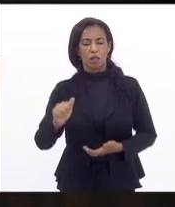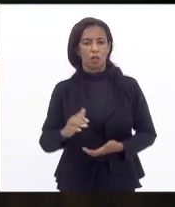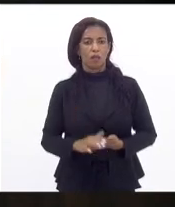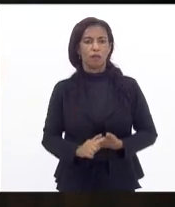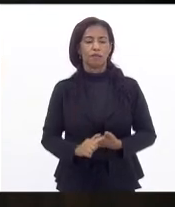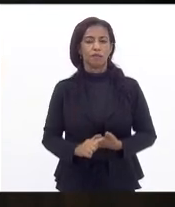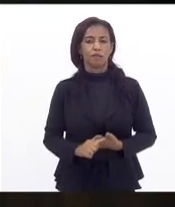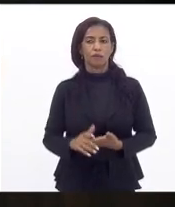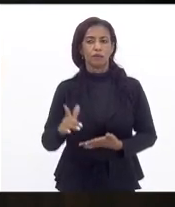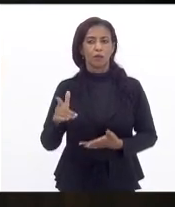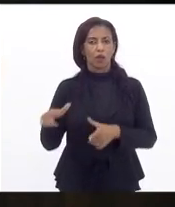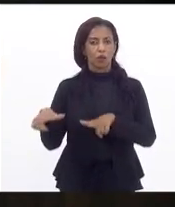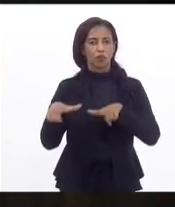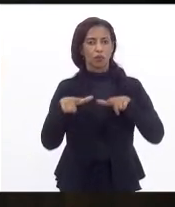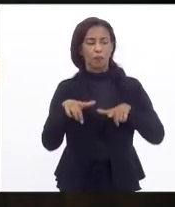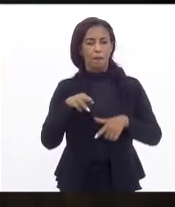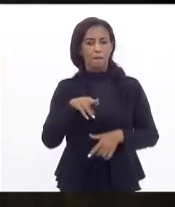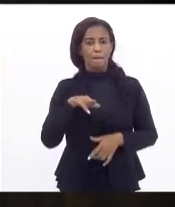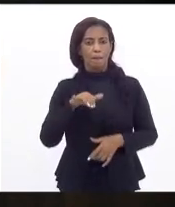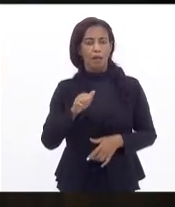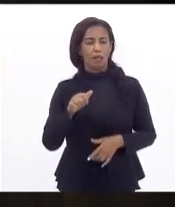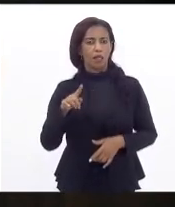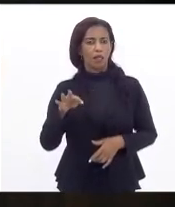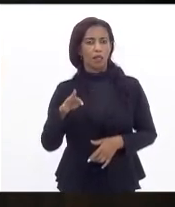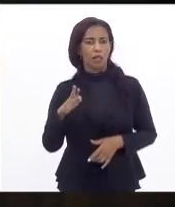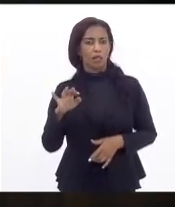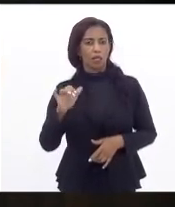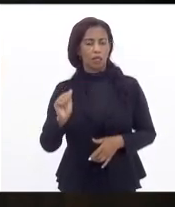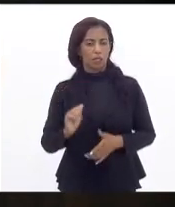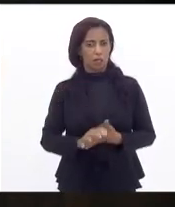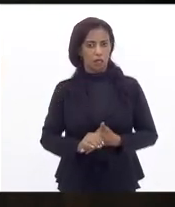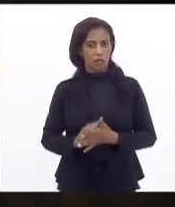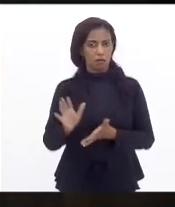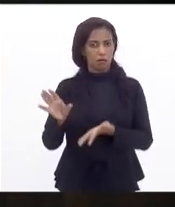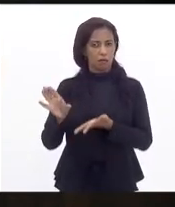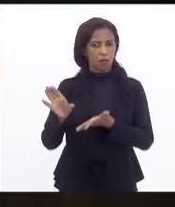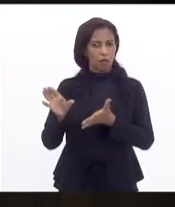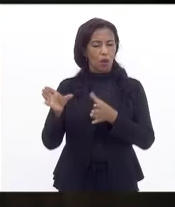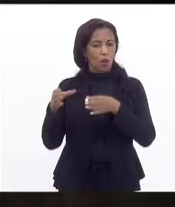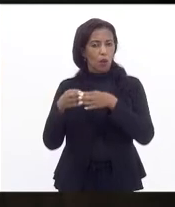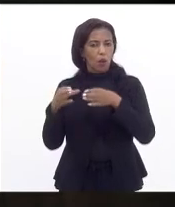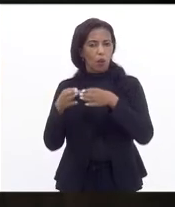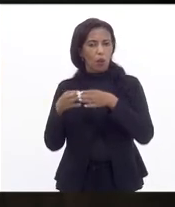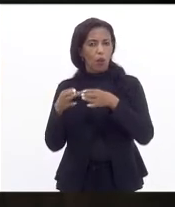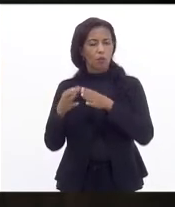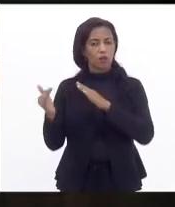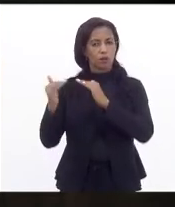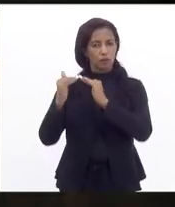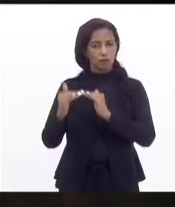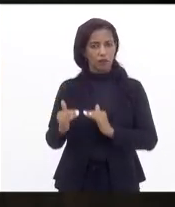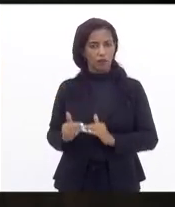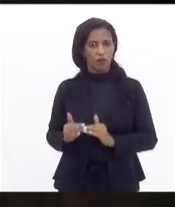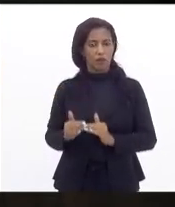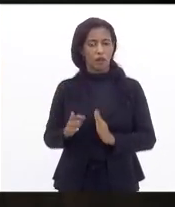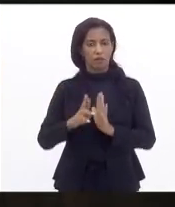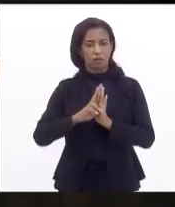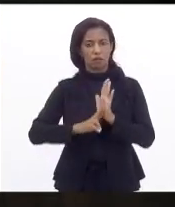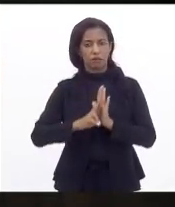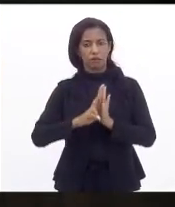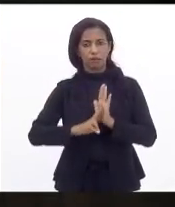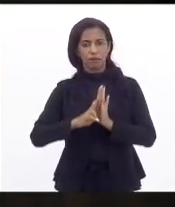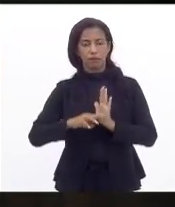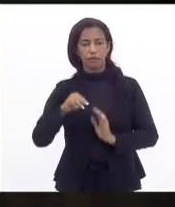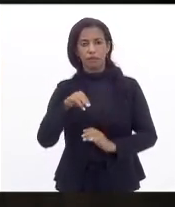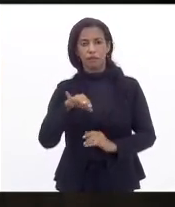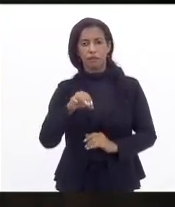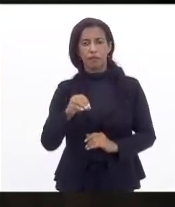Tiradentes, respectivo diploma, doutora Maria Tereza Ribeiro Fontes. Parecida da Comissão de Normas Internas e Proposições Externas, favorável. Relator, deputado